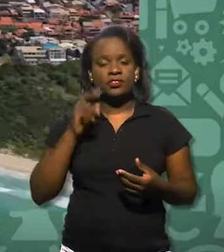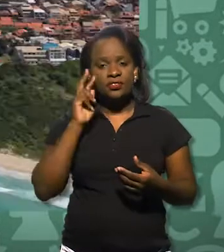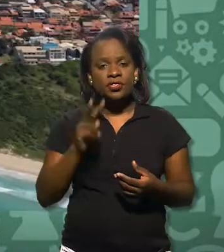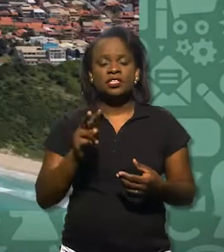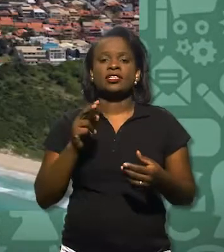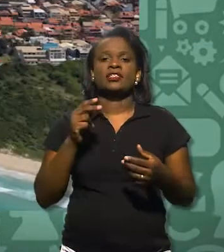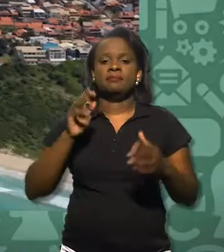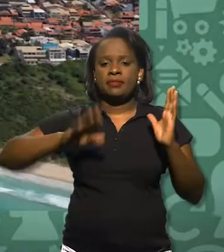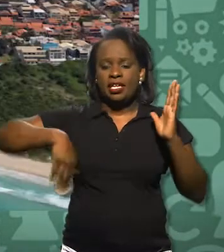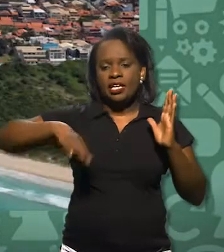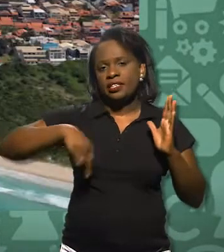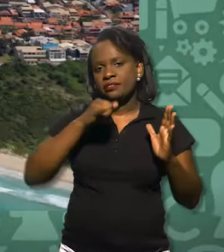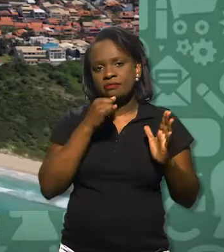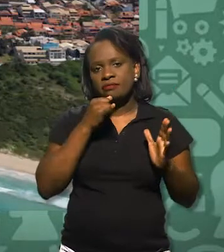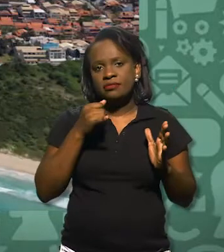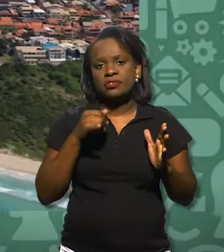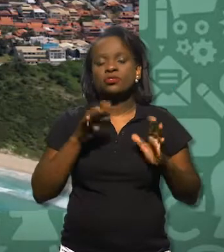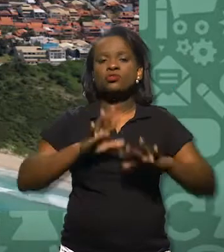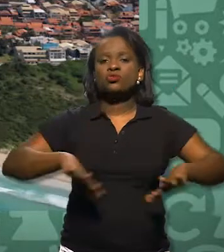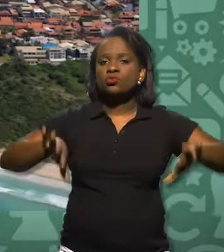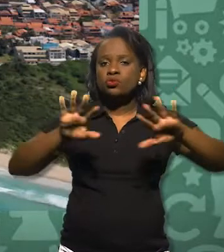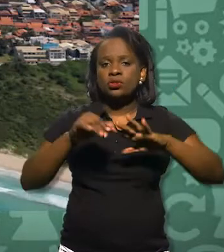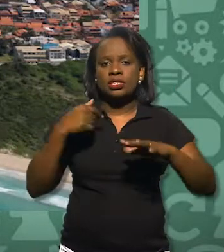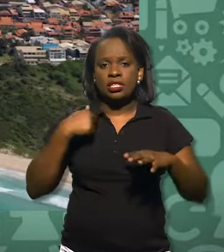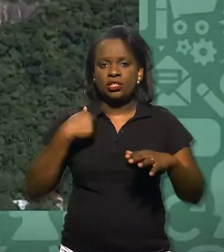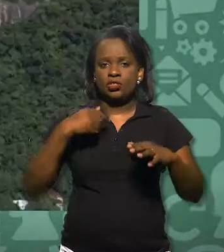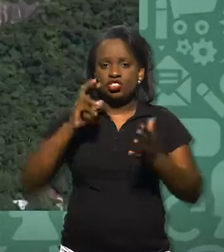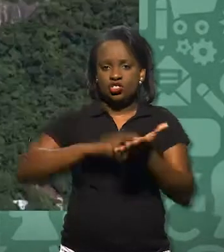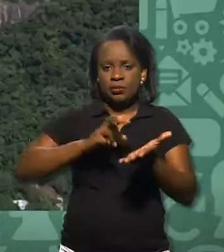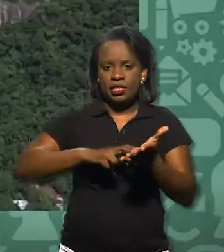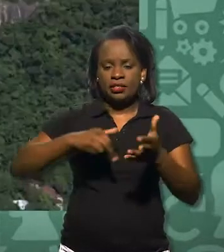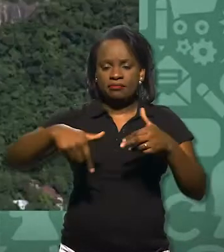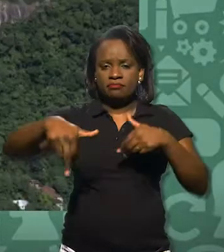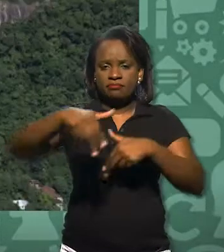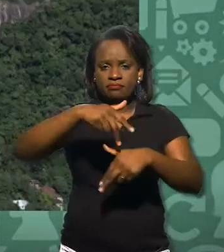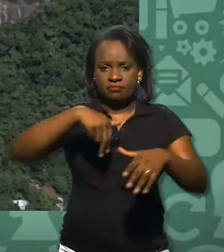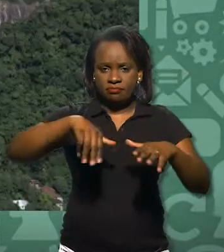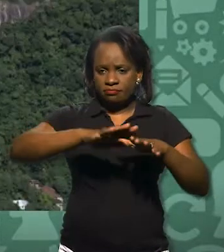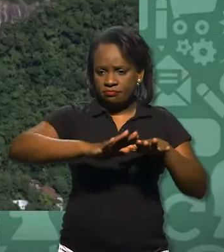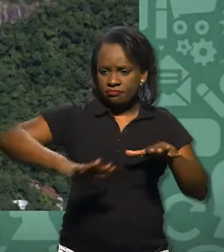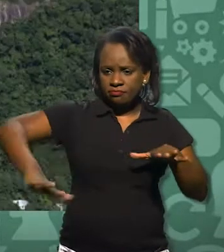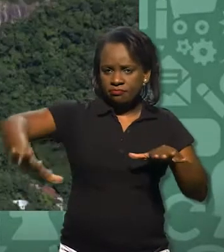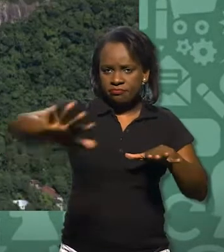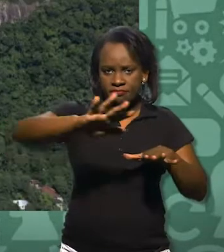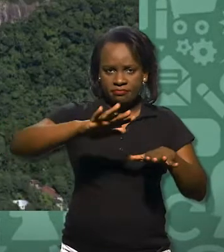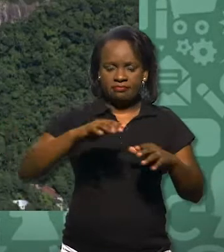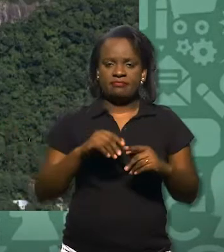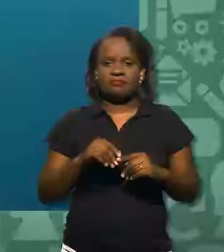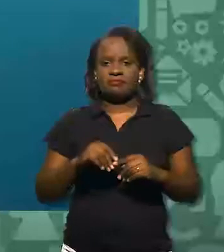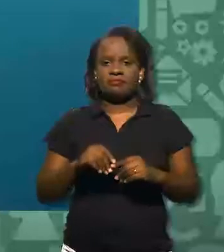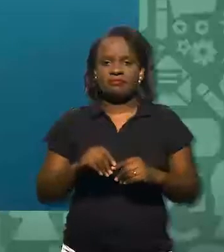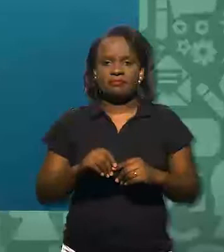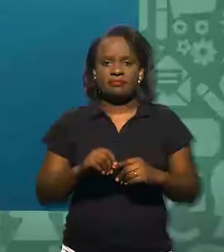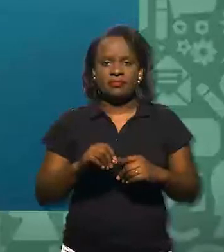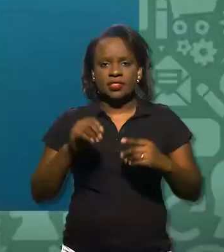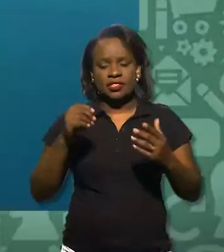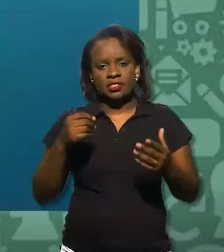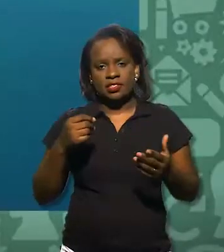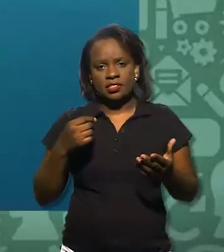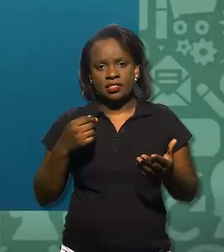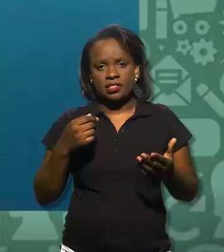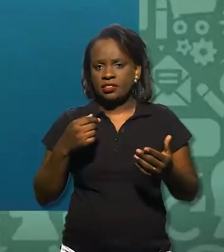eu vejo assim, as praias, por exemplo, todo mundo, eu ando de manhã no calçadão aqui, eu caminho,